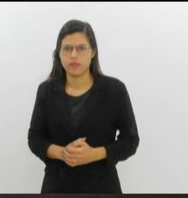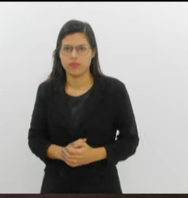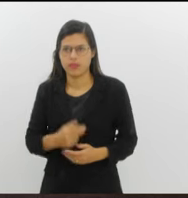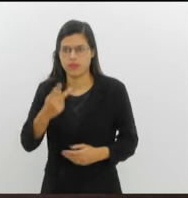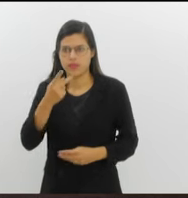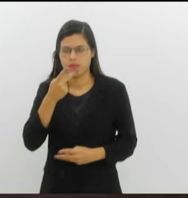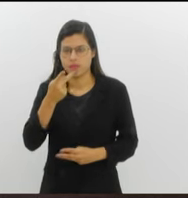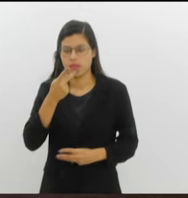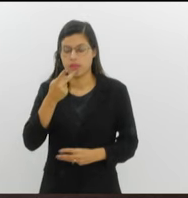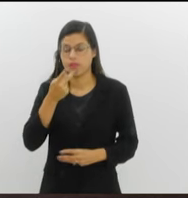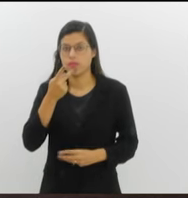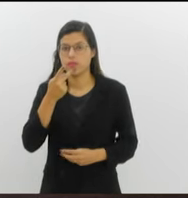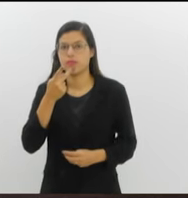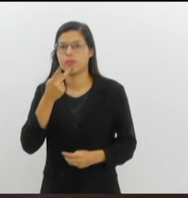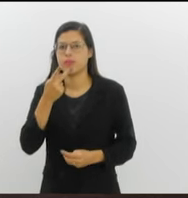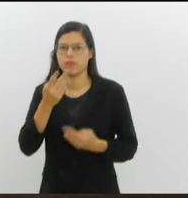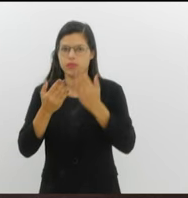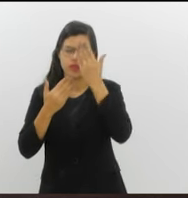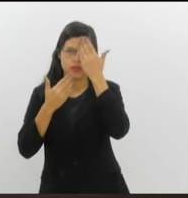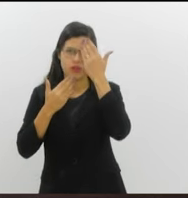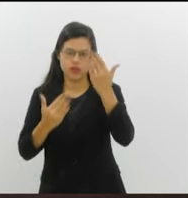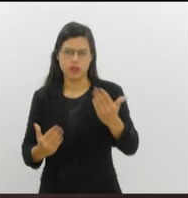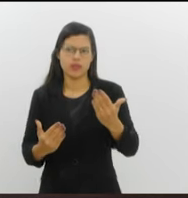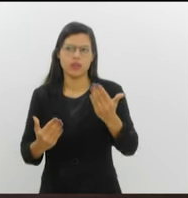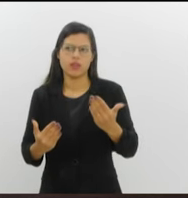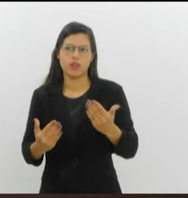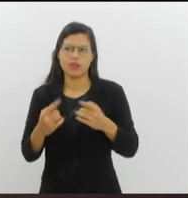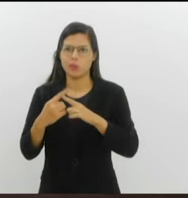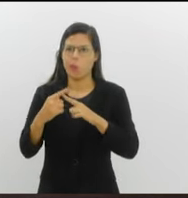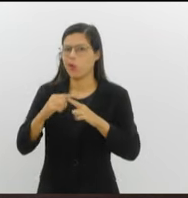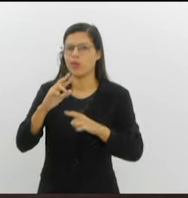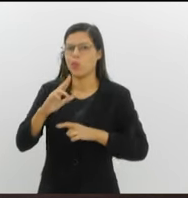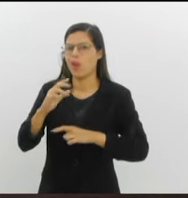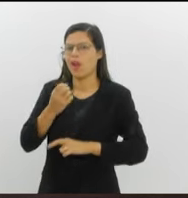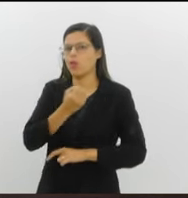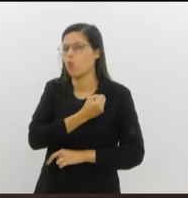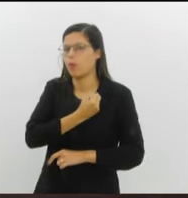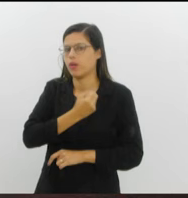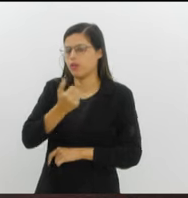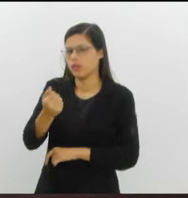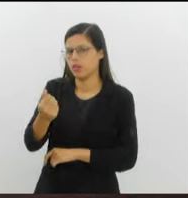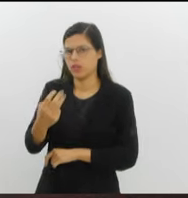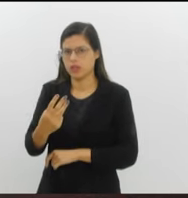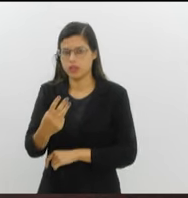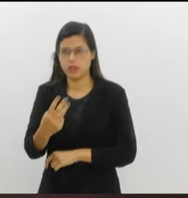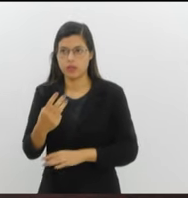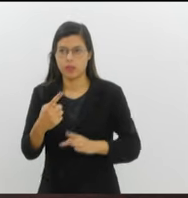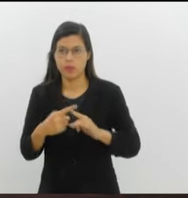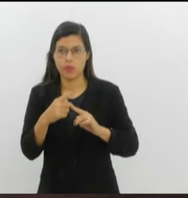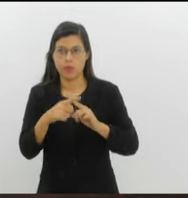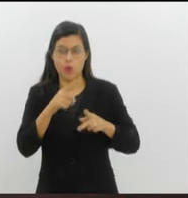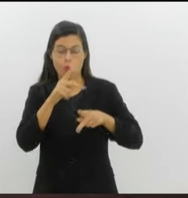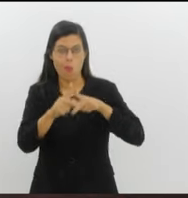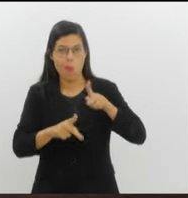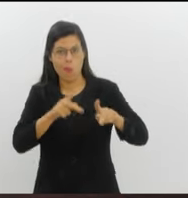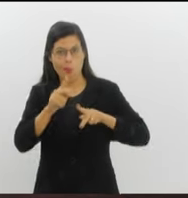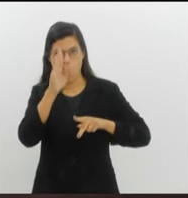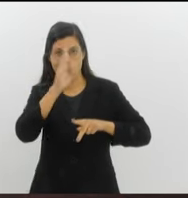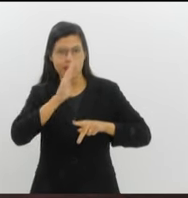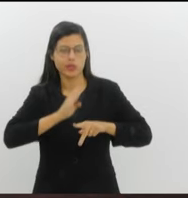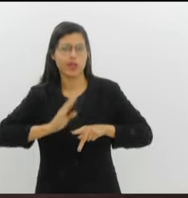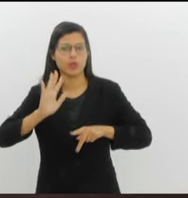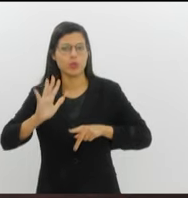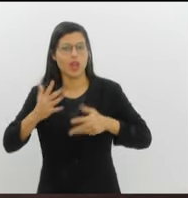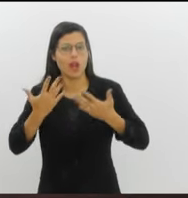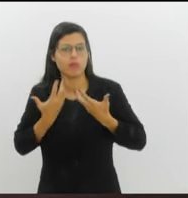falo e agradeço por que não seja o número 13, porque a população brasileira já está